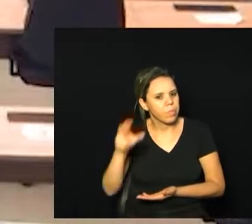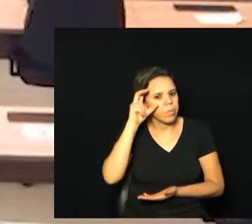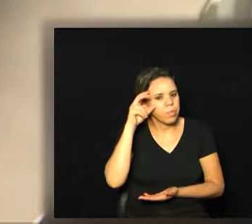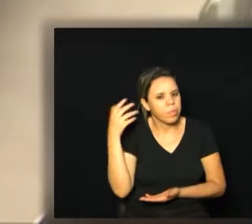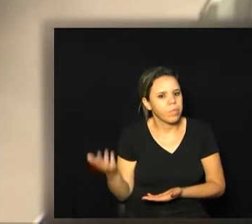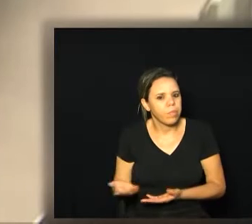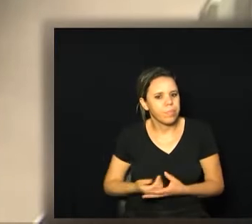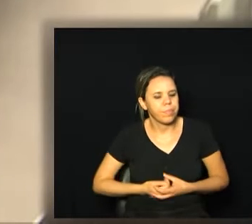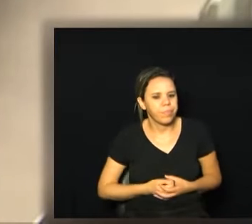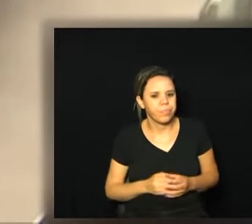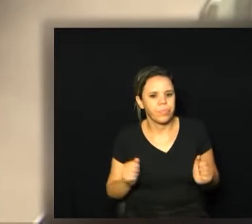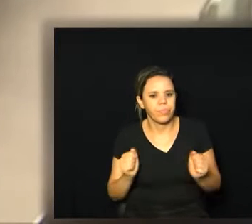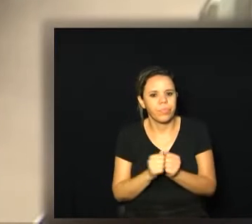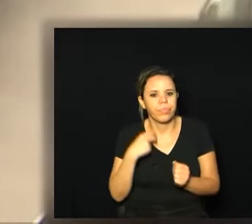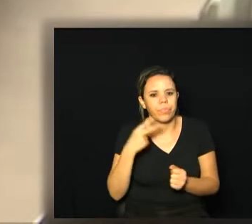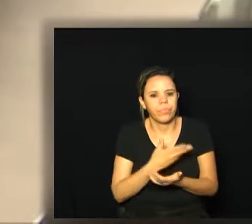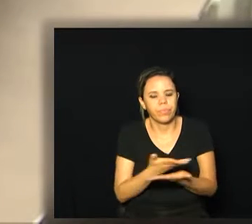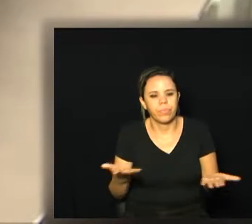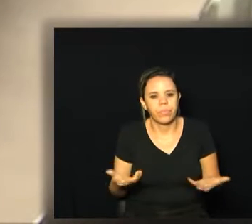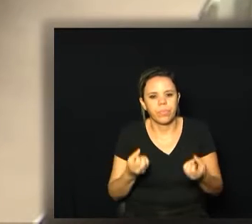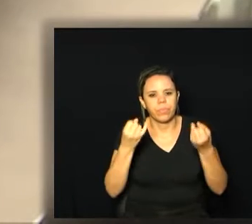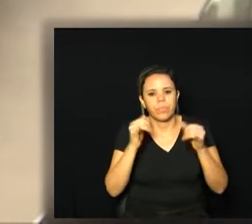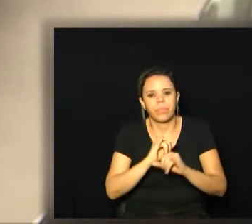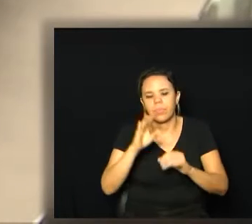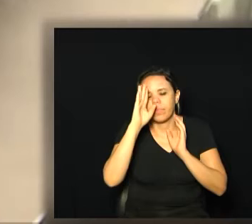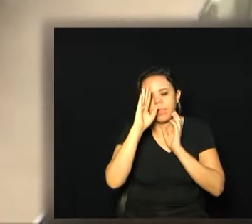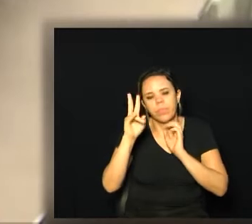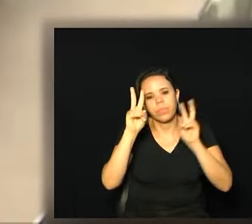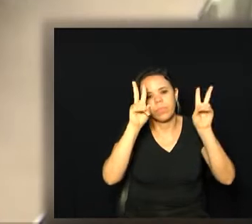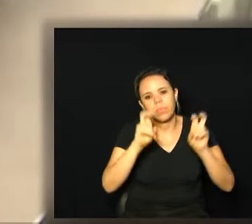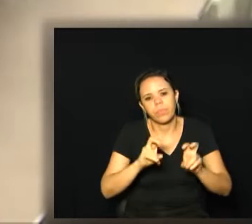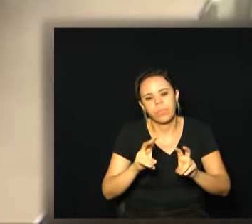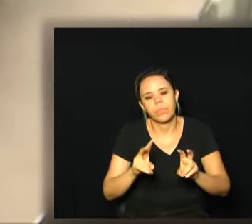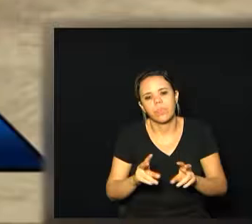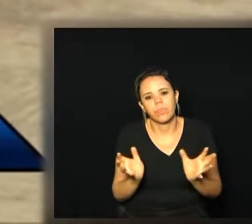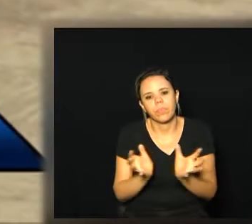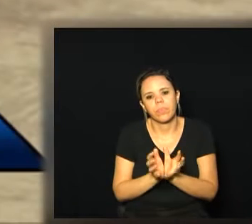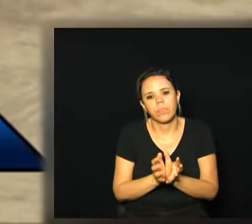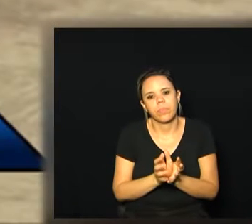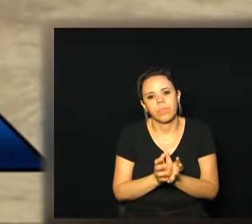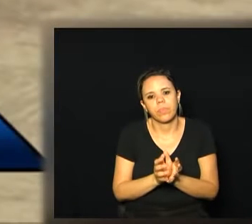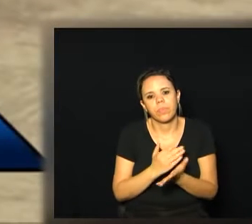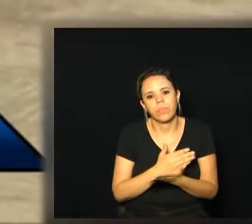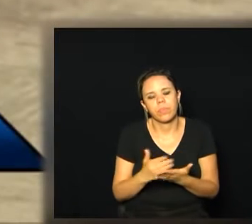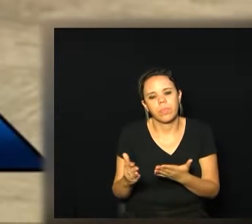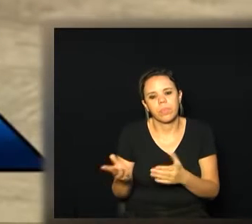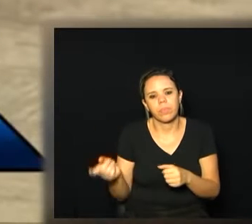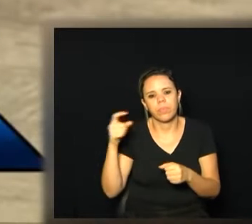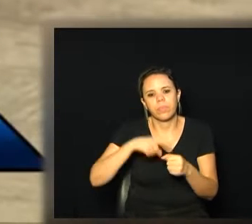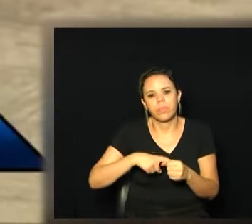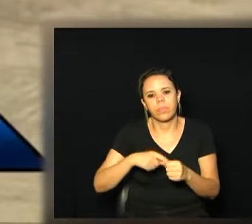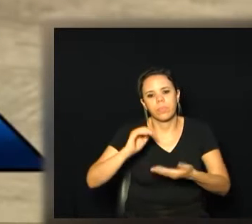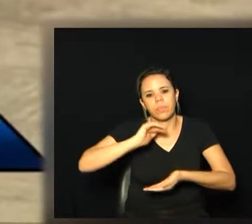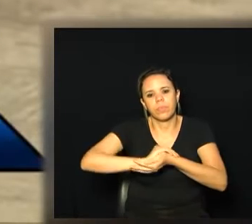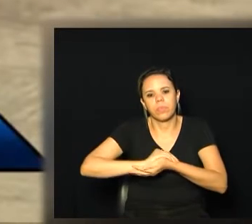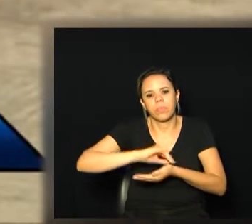Camelô. Juntos, os parlamentares abordaram os principais temas tratados pela comissão, começando pela volta do